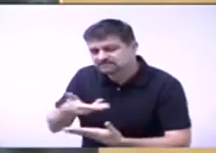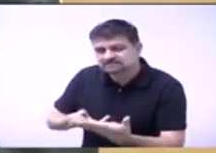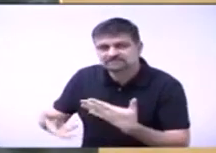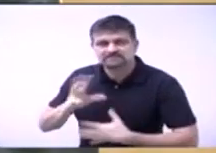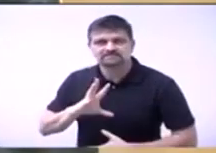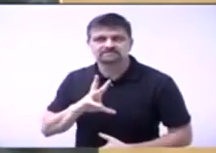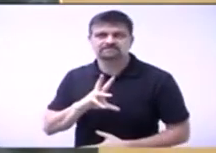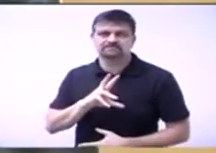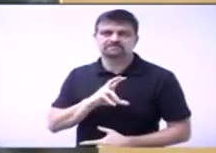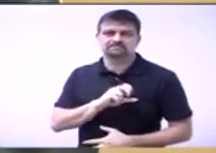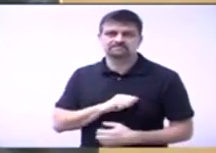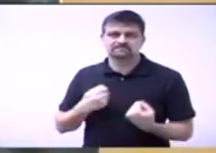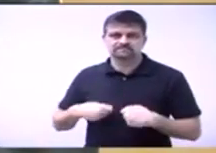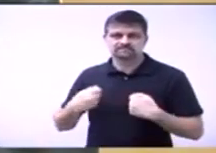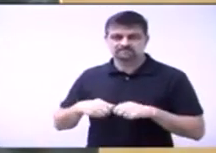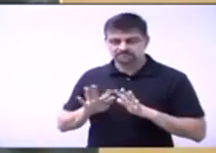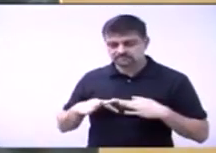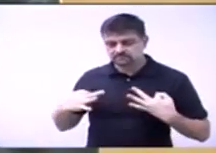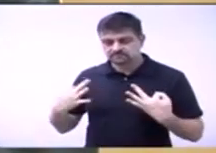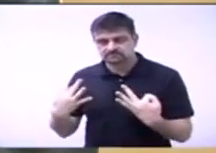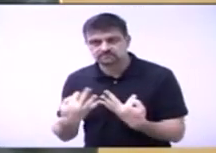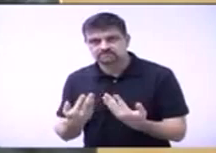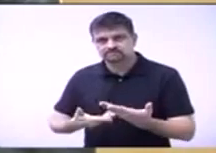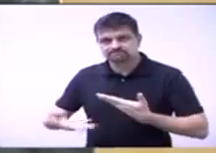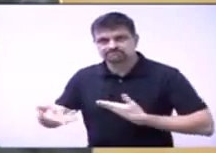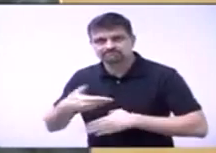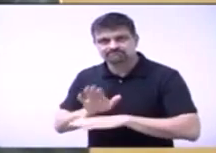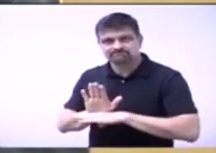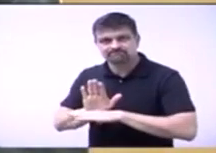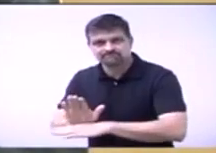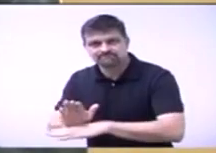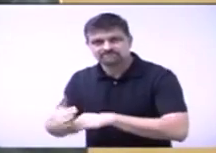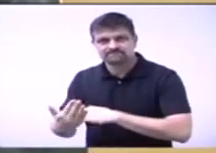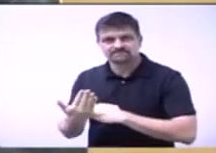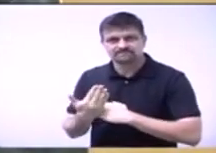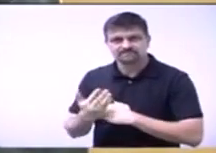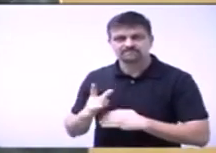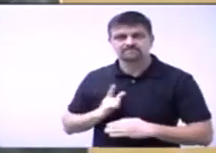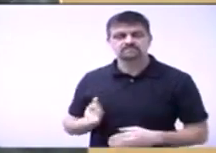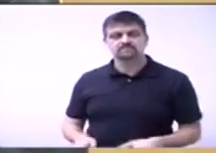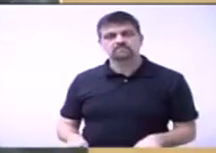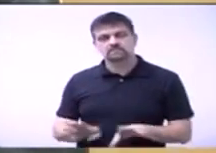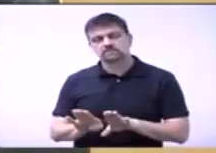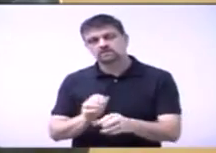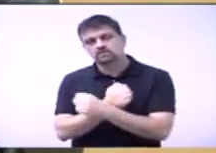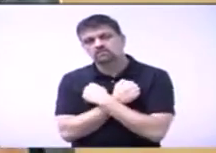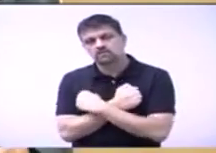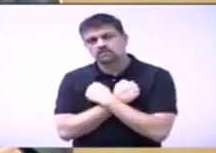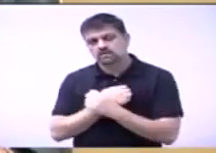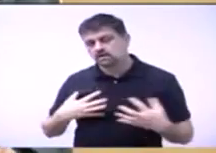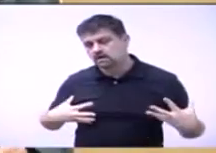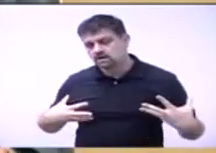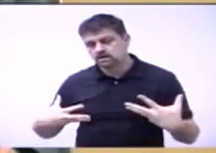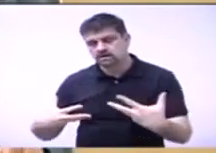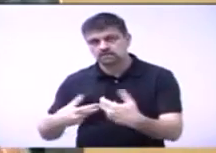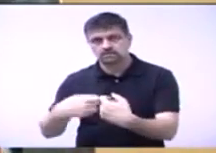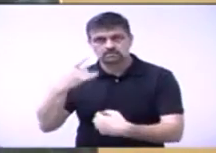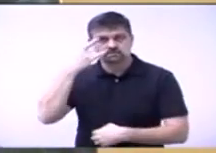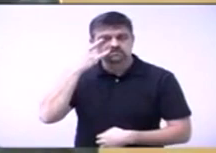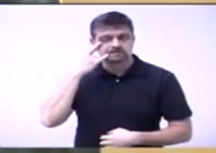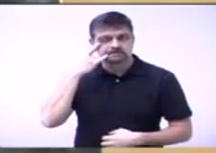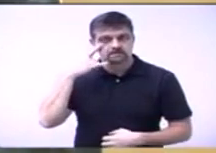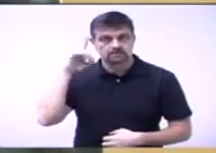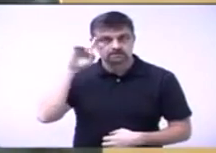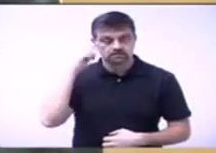que precisam muito do carinho, principalmente dos familiares, das pessoas que estão próximas. Então, um grande abraço aí a todos os portadores, que já foi dito aí dia 21